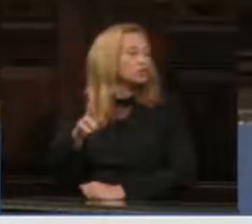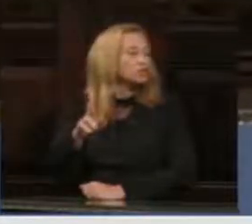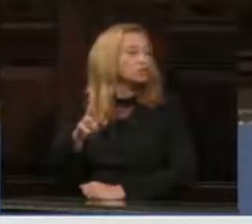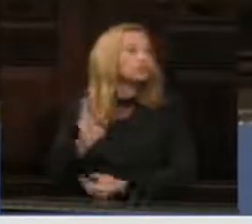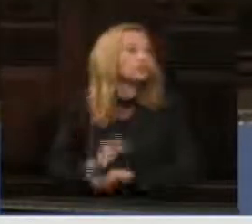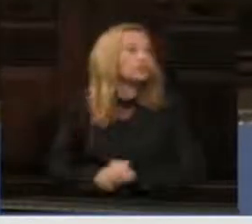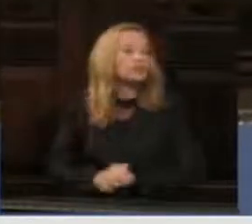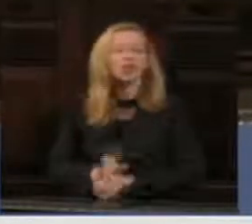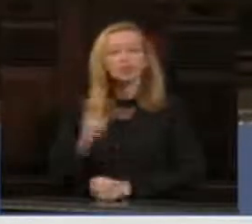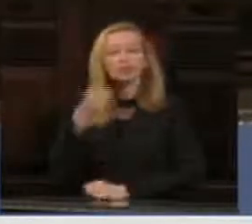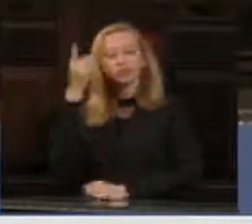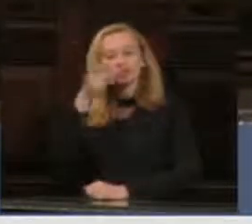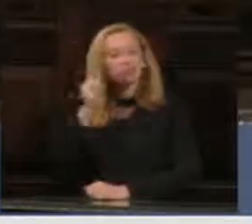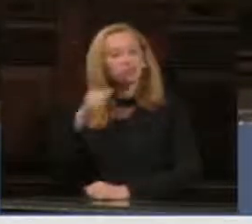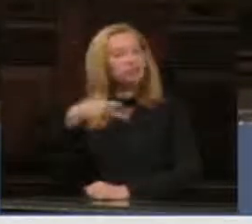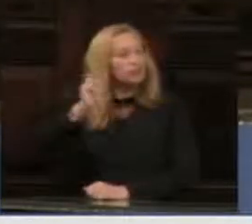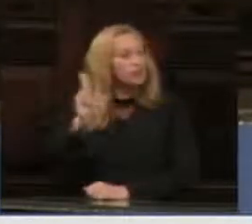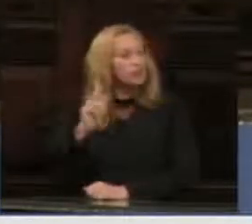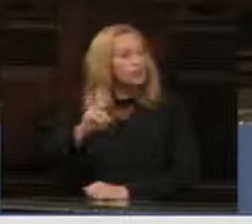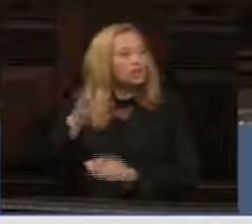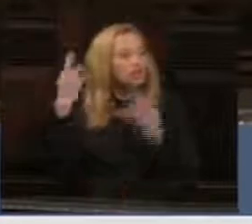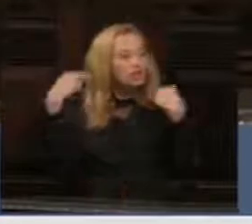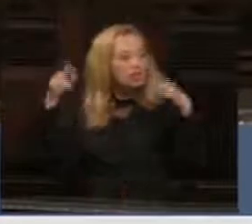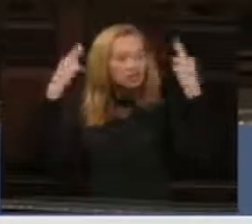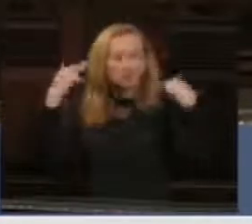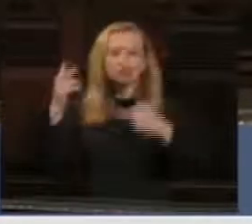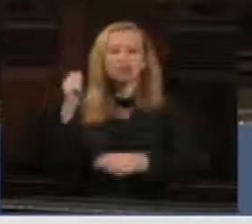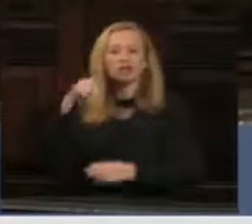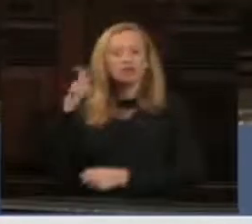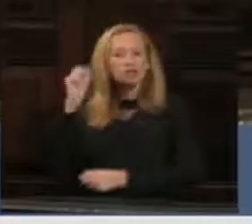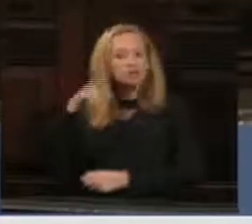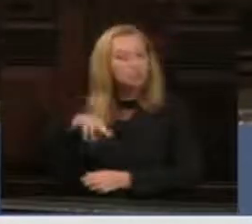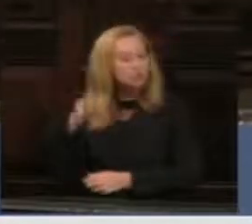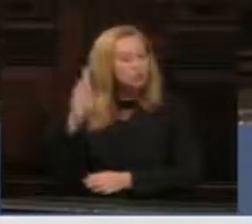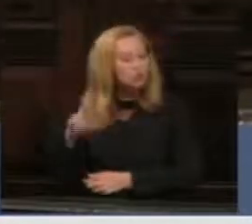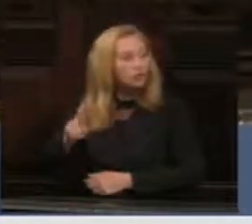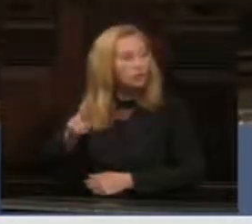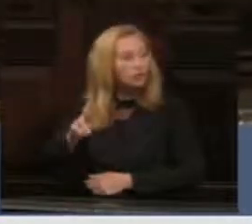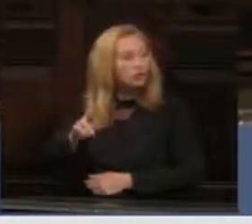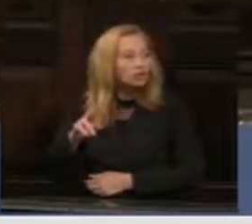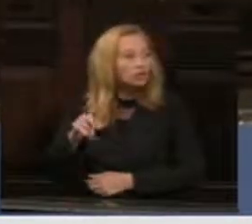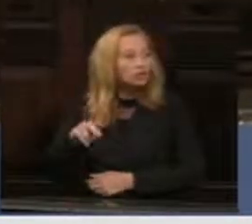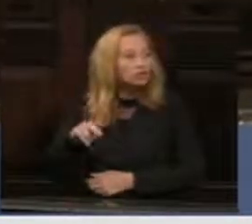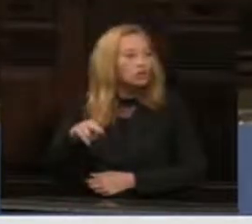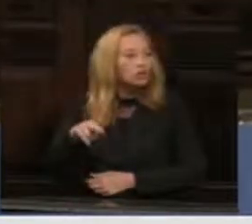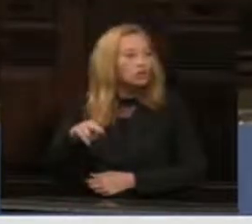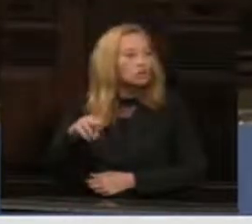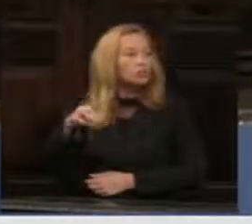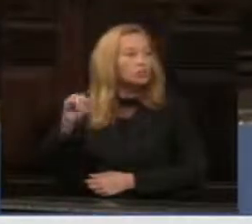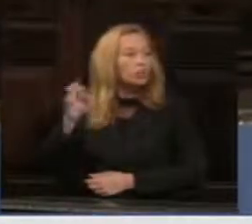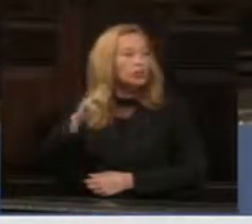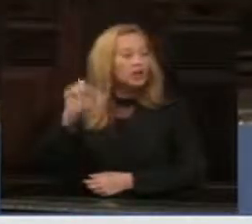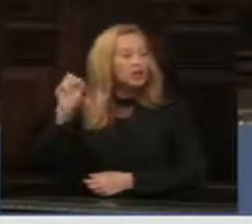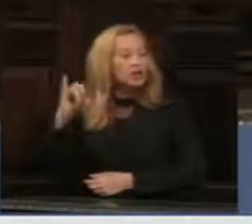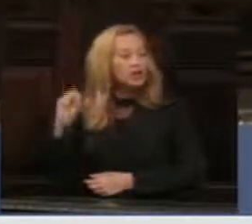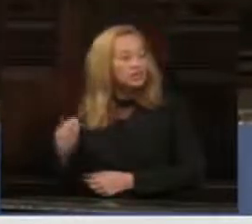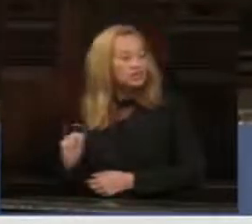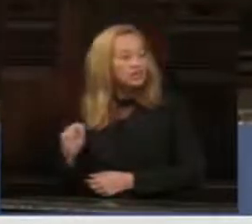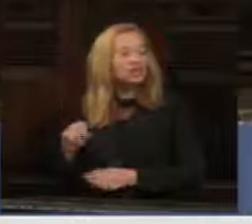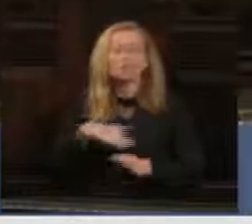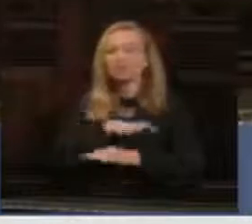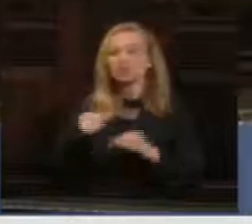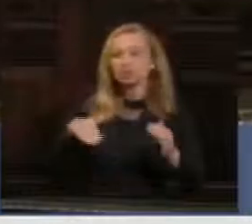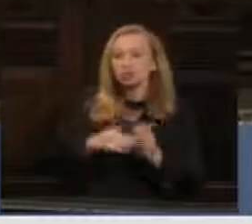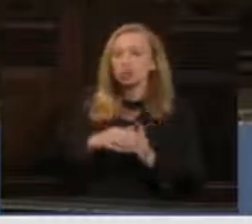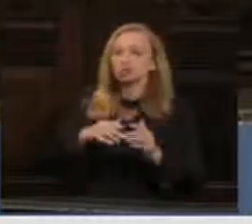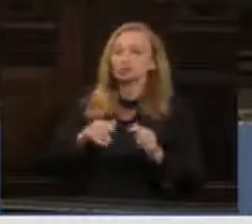deputado Valdec Carneiro, deputado Anderson Moraes, cumprimento aos demais deputados presentes, a todos que nos